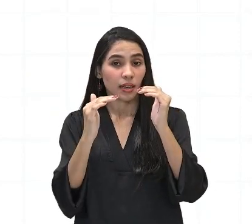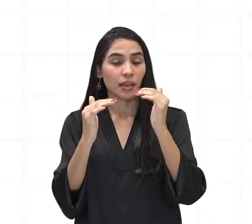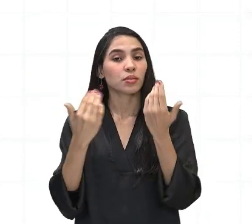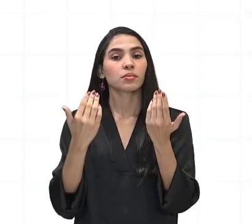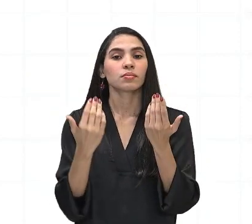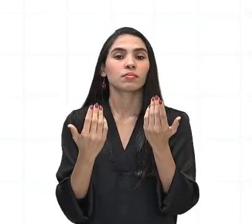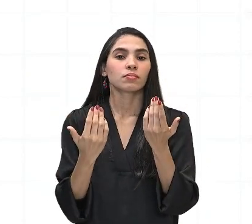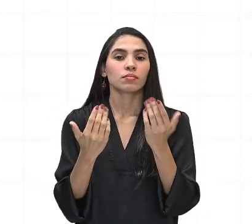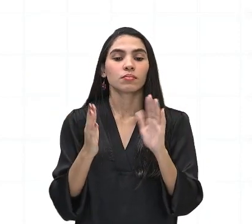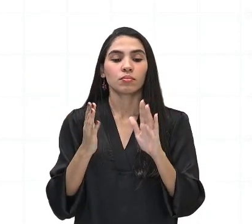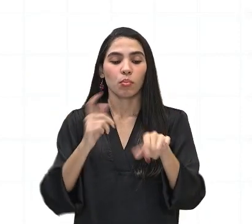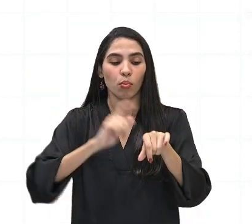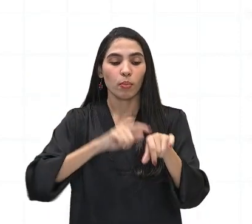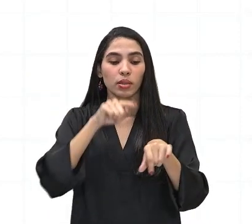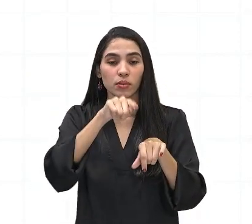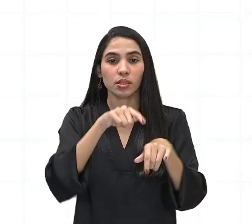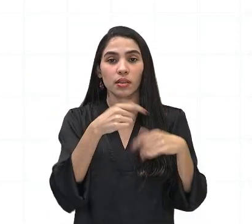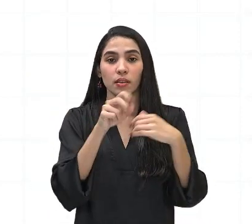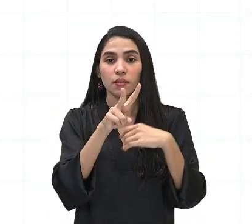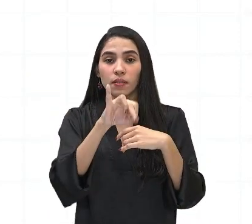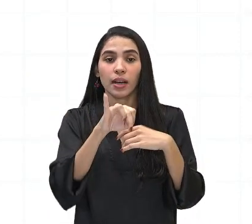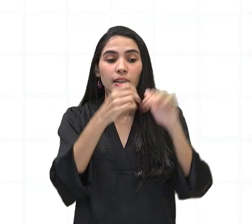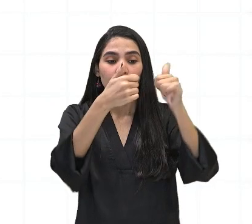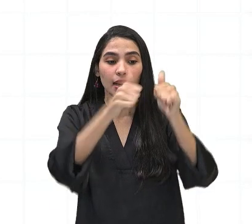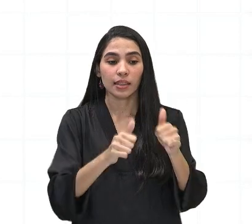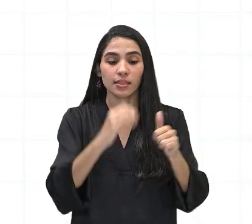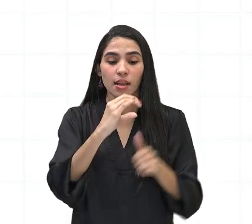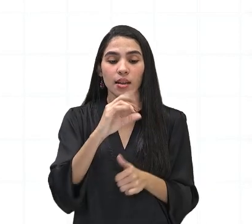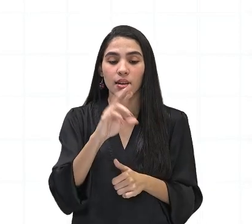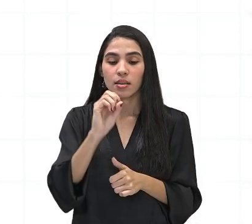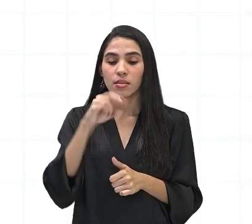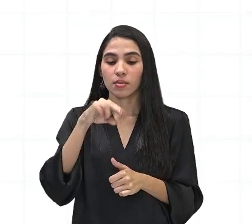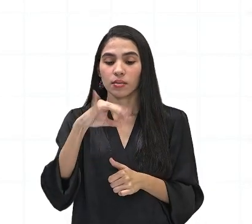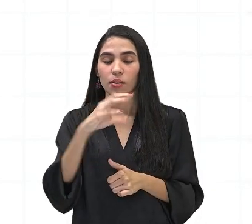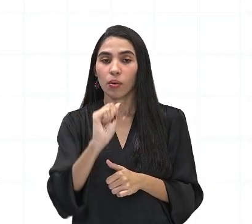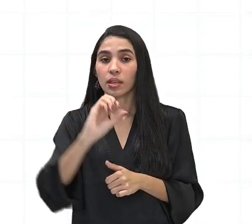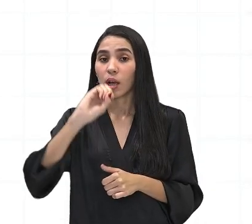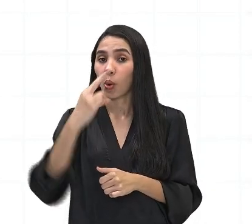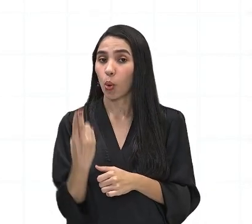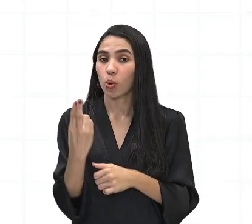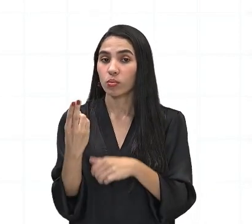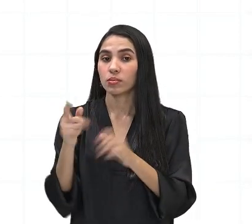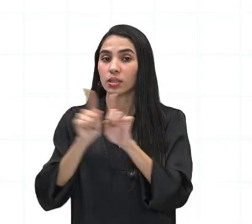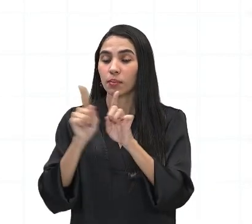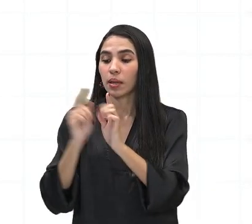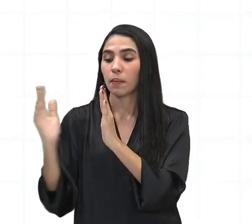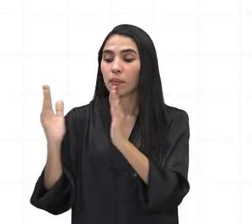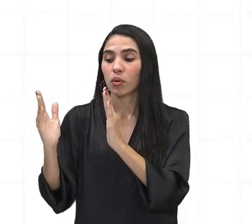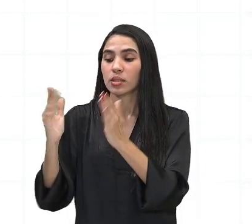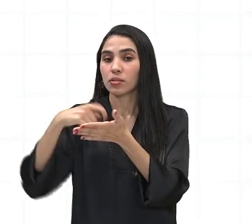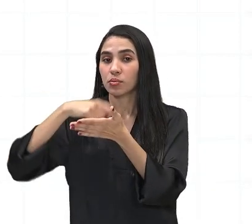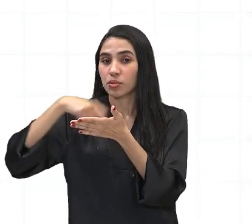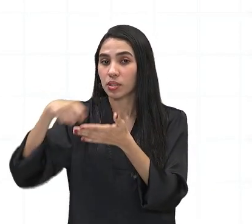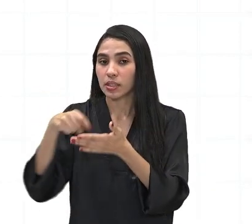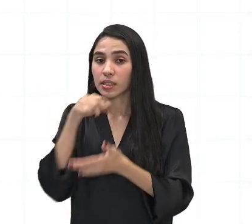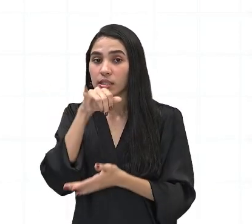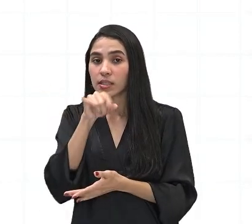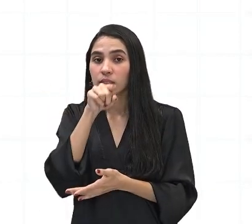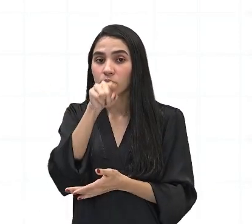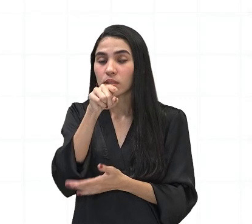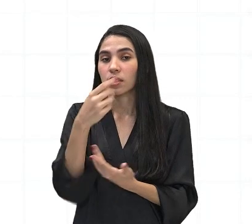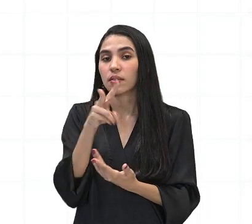repreendeu-me. Que ideia a sua vir jogar lixo de sua casa neste jardim? Então